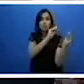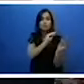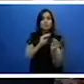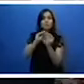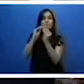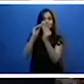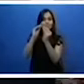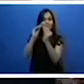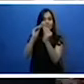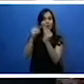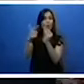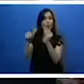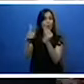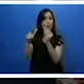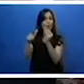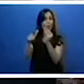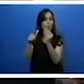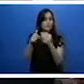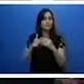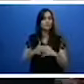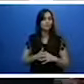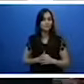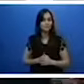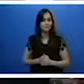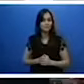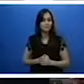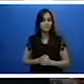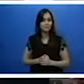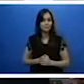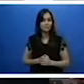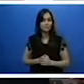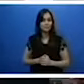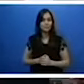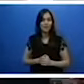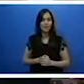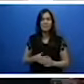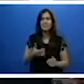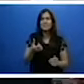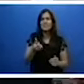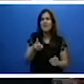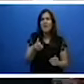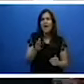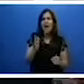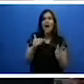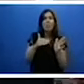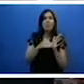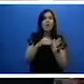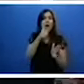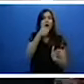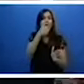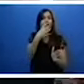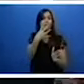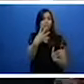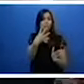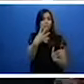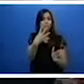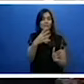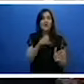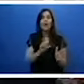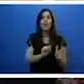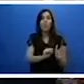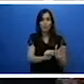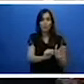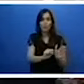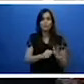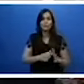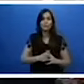olha, uma outra ordem, tá? Agora eu tenho 14, tiro 6 e ainda restam